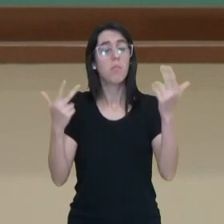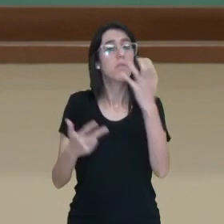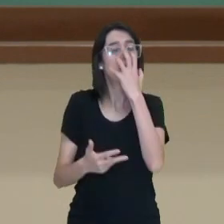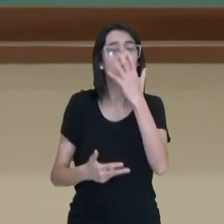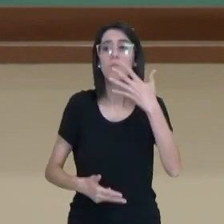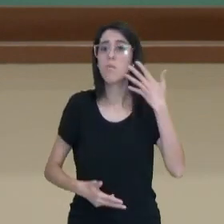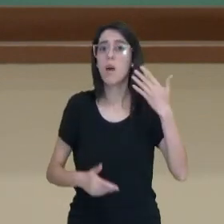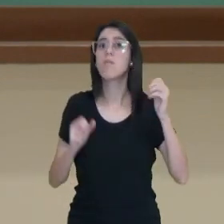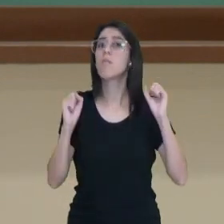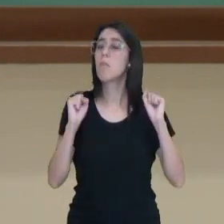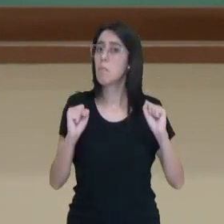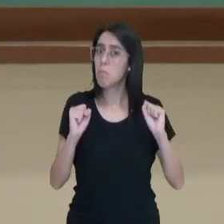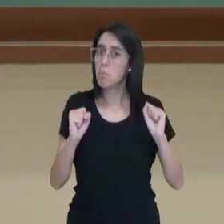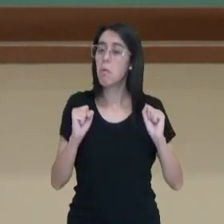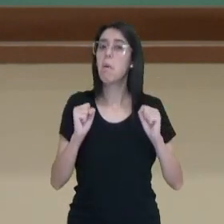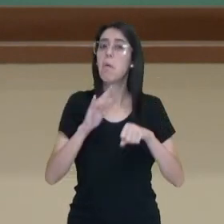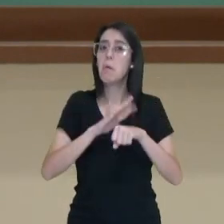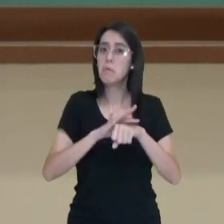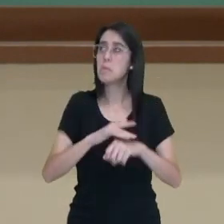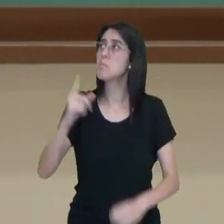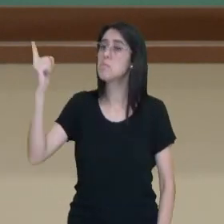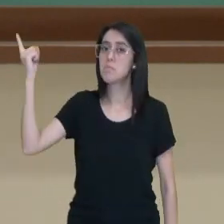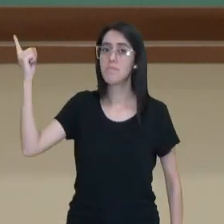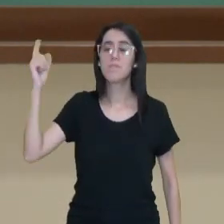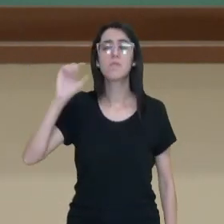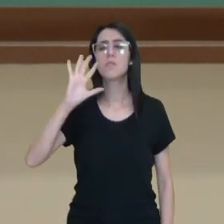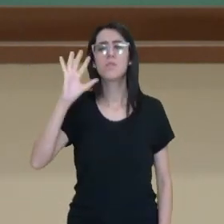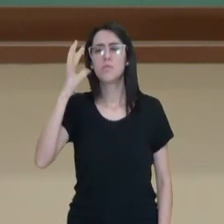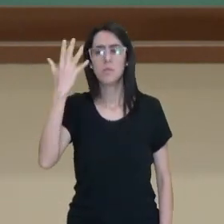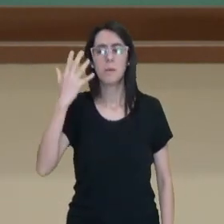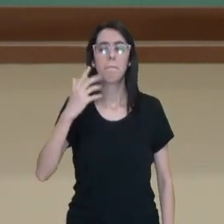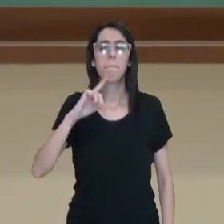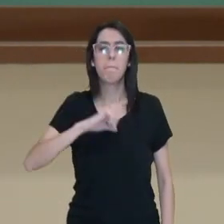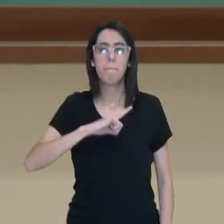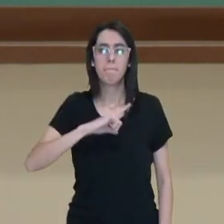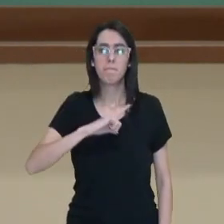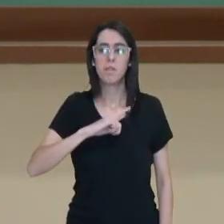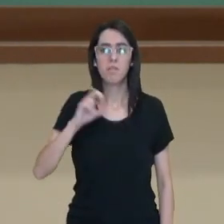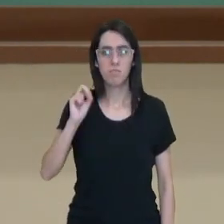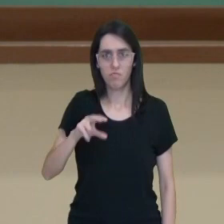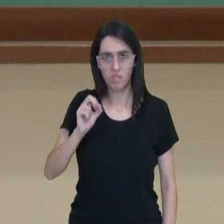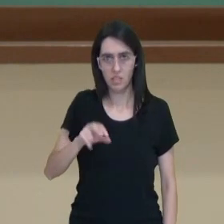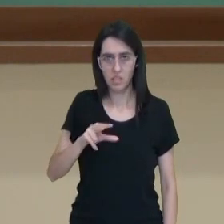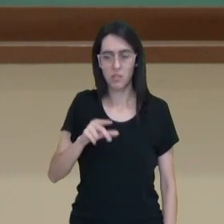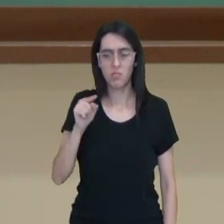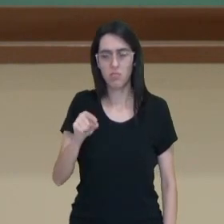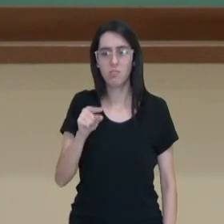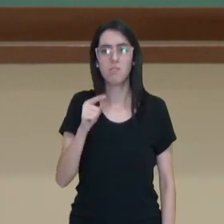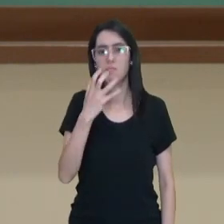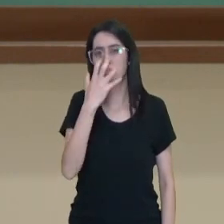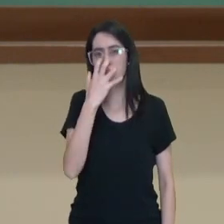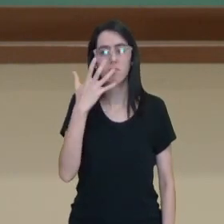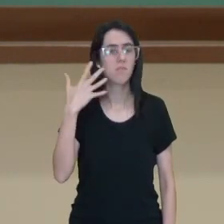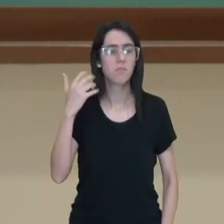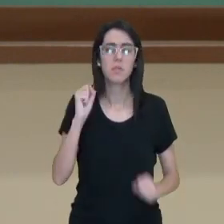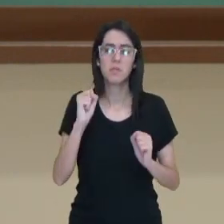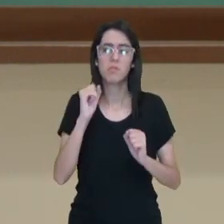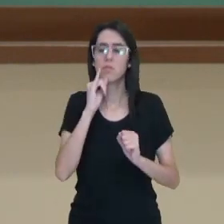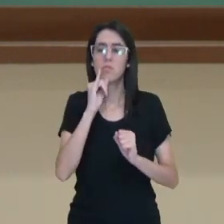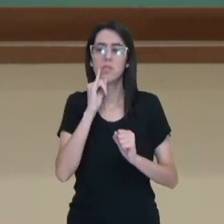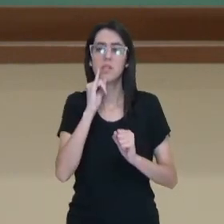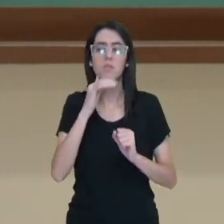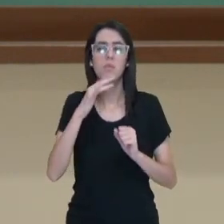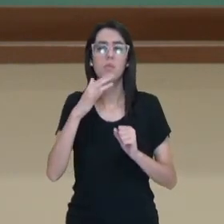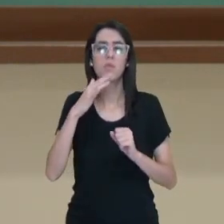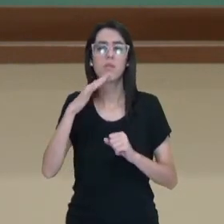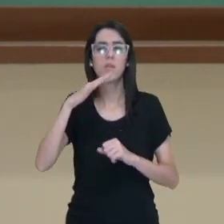gatos, né? E o que acontece, né? Esses animais, né? Vai acontecer ali uma infecção, uma ferida na região